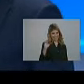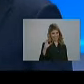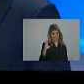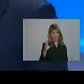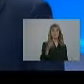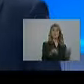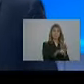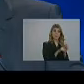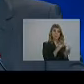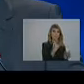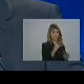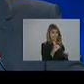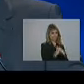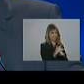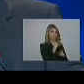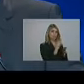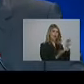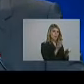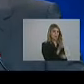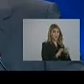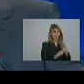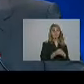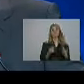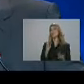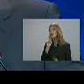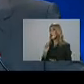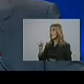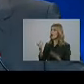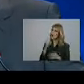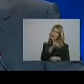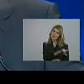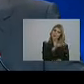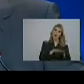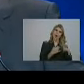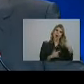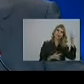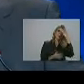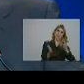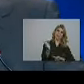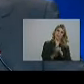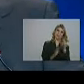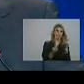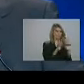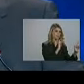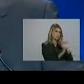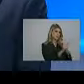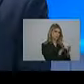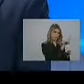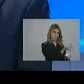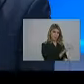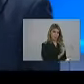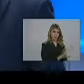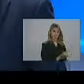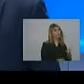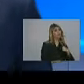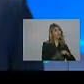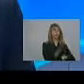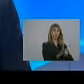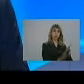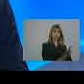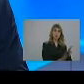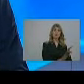está em equilíbrio. Ok, candidato Pedro Paulo, agora o senhor escolhe um outro candidato para formular sua pergunta e para responder, por favor. Eu vou formular minha pergunta